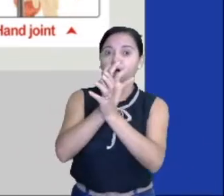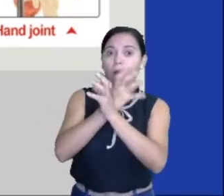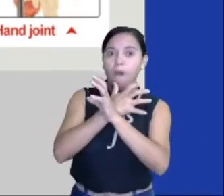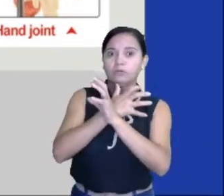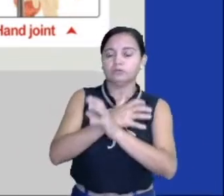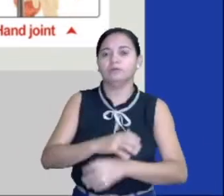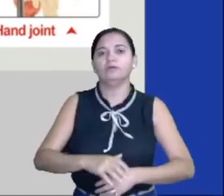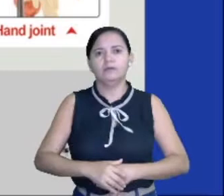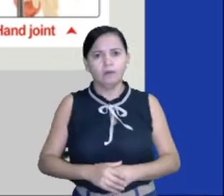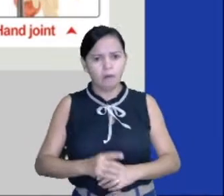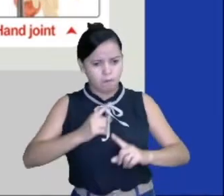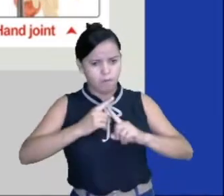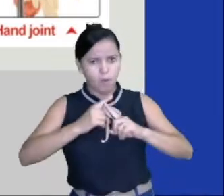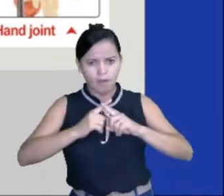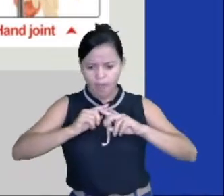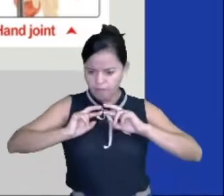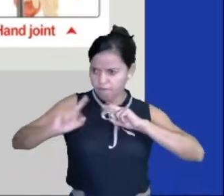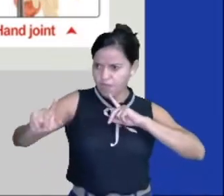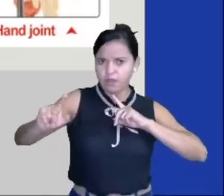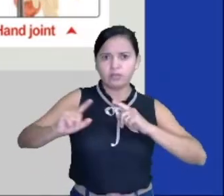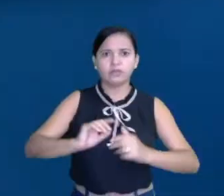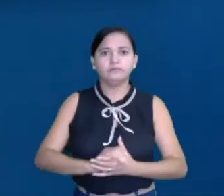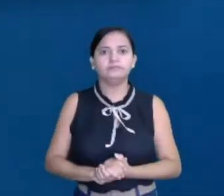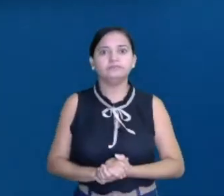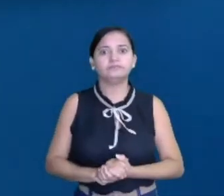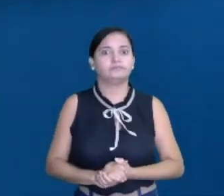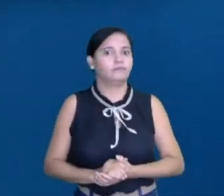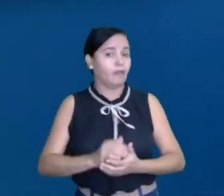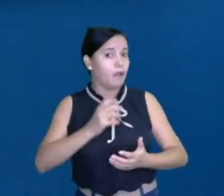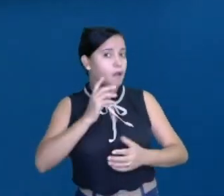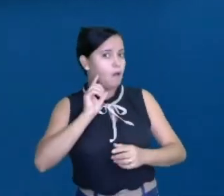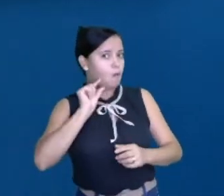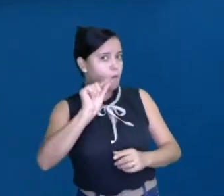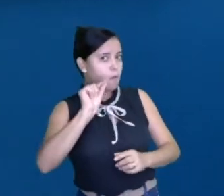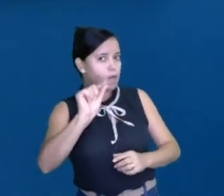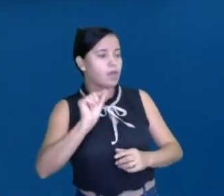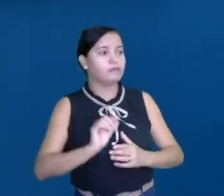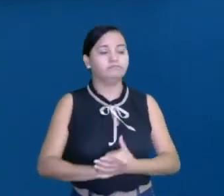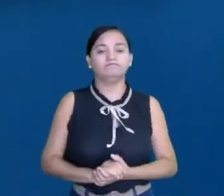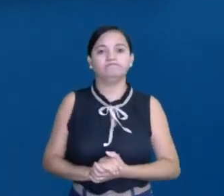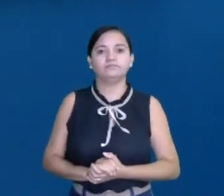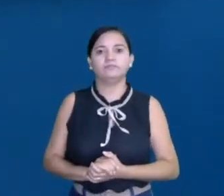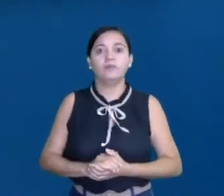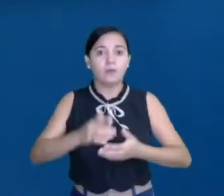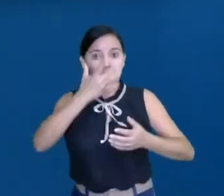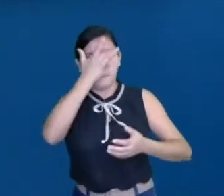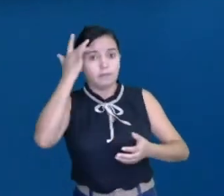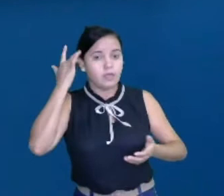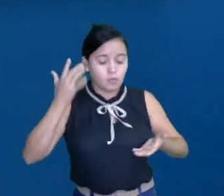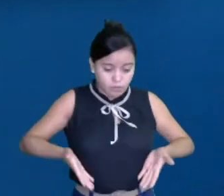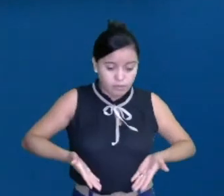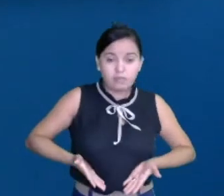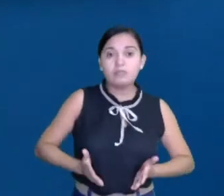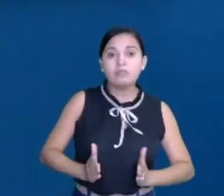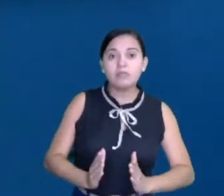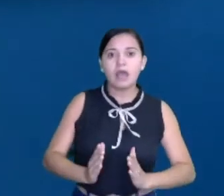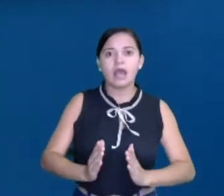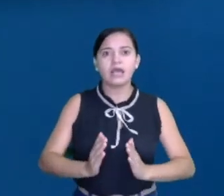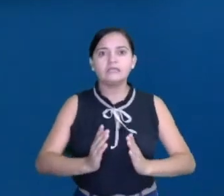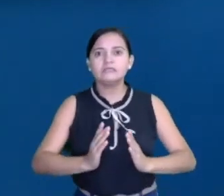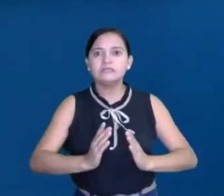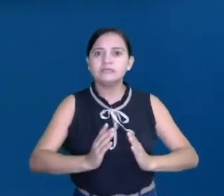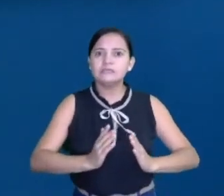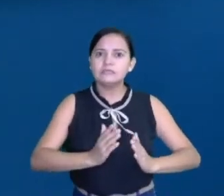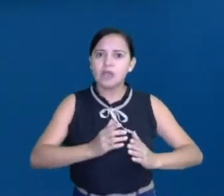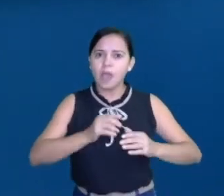ossos. Mas por que será que isso acontece? O que acontece é que nos recém-nascidos, os pequenos ossos vão